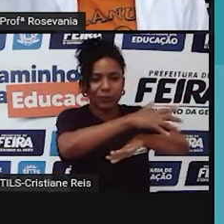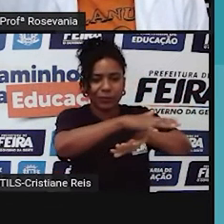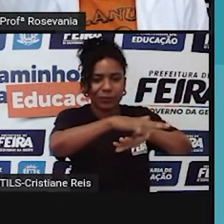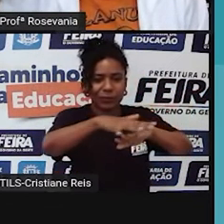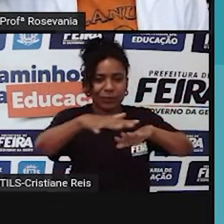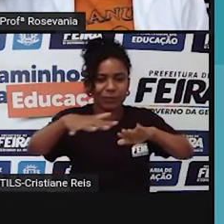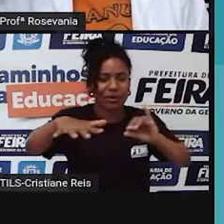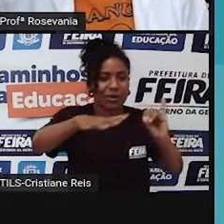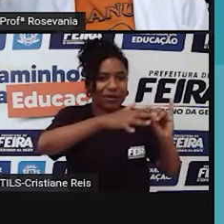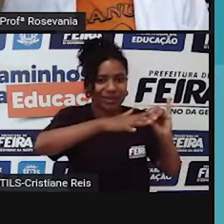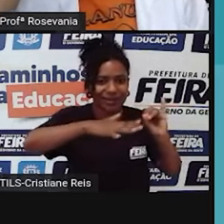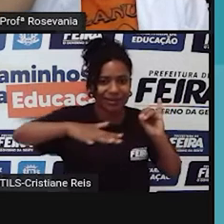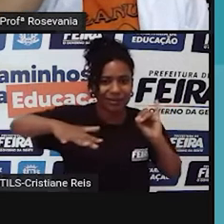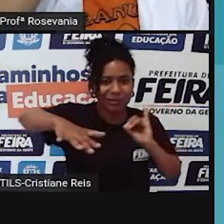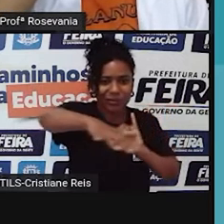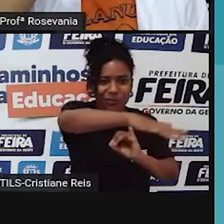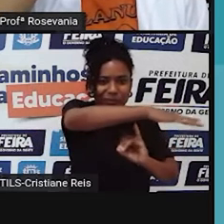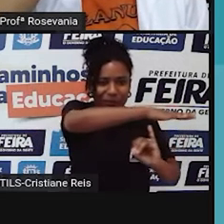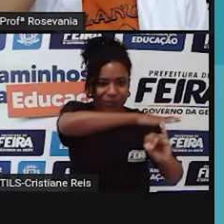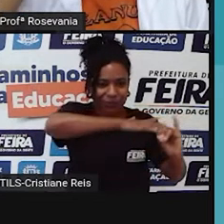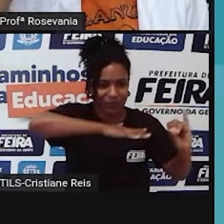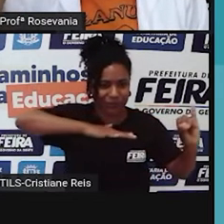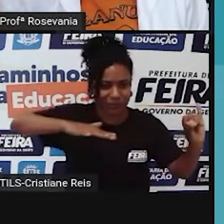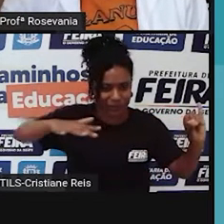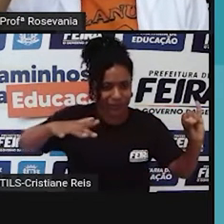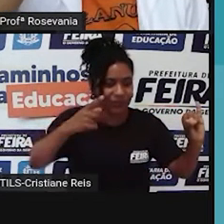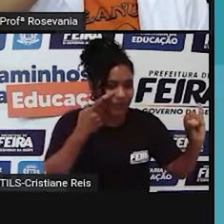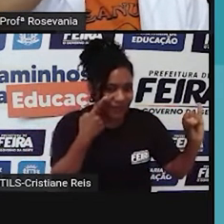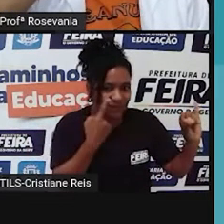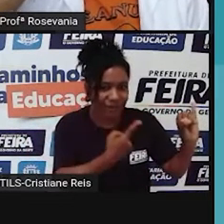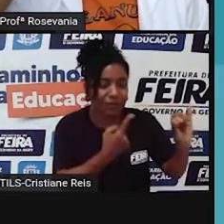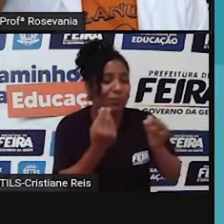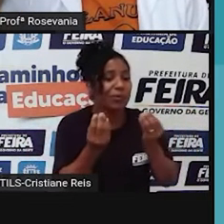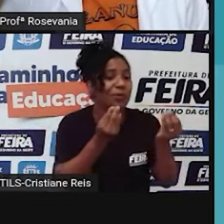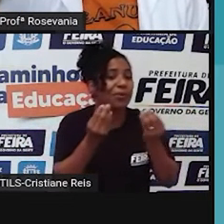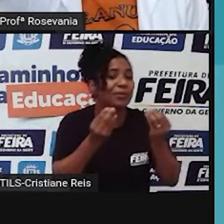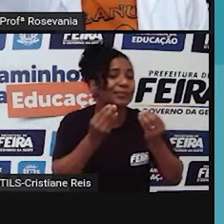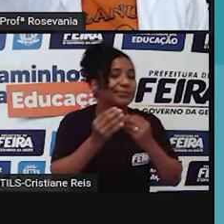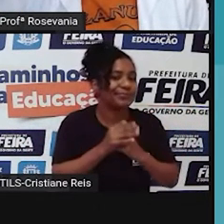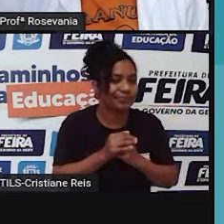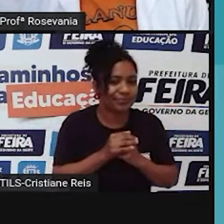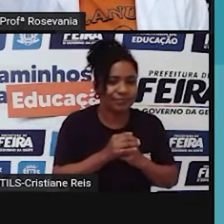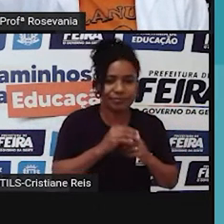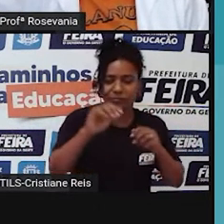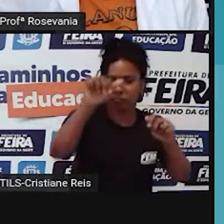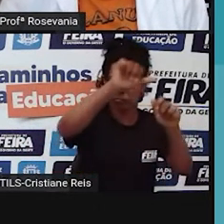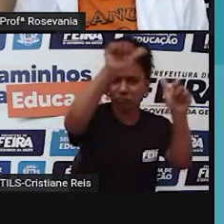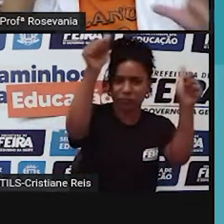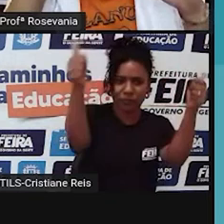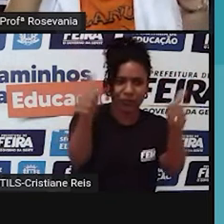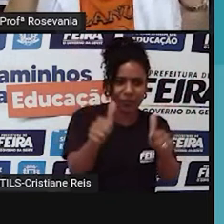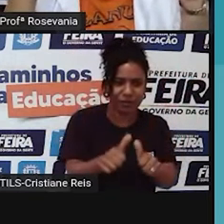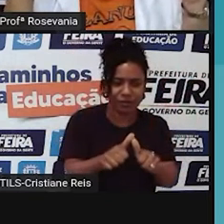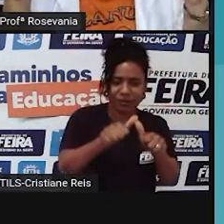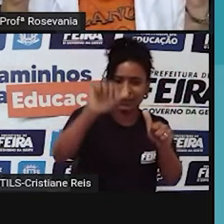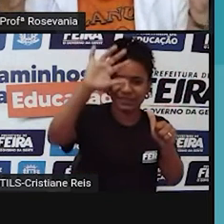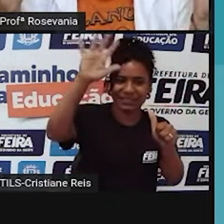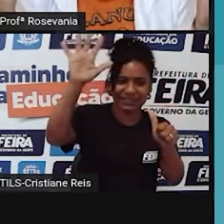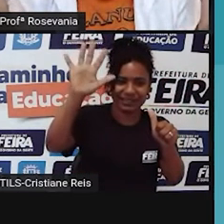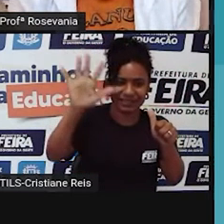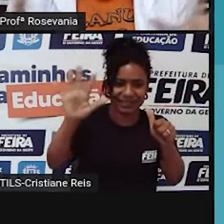e as saliências, né, do litoral, e foram desenhando ali aquele mapa para ter uma